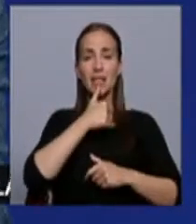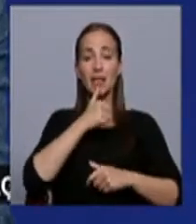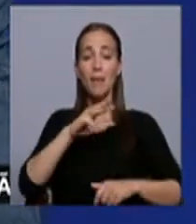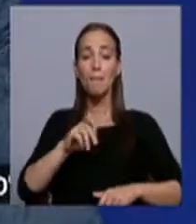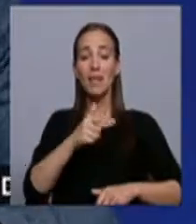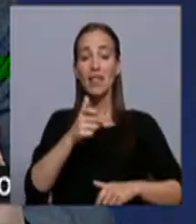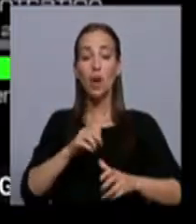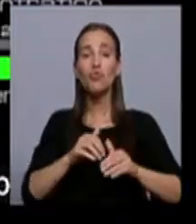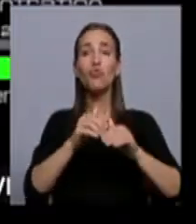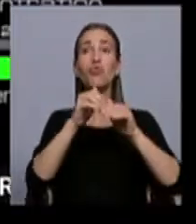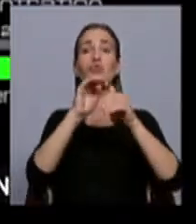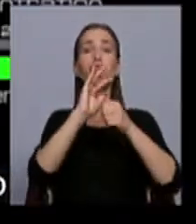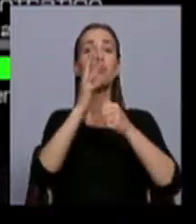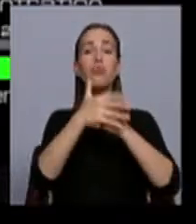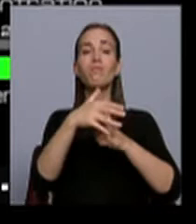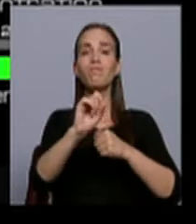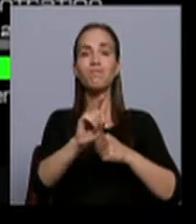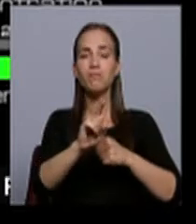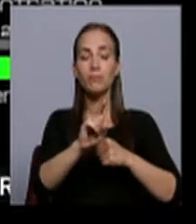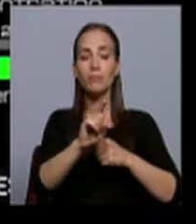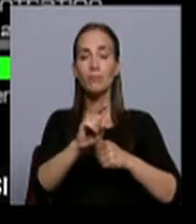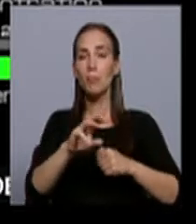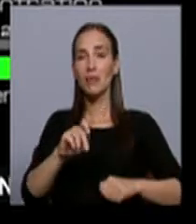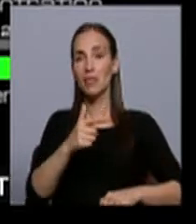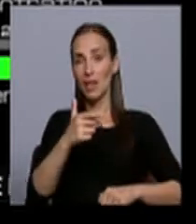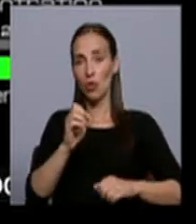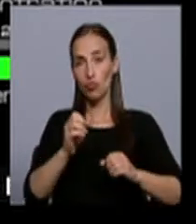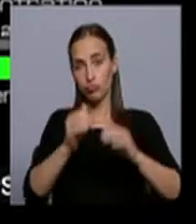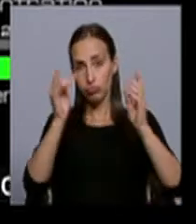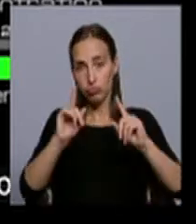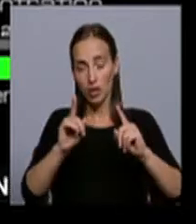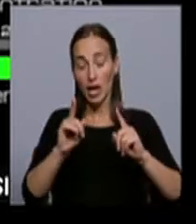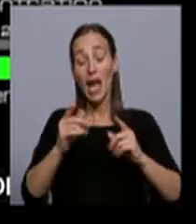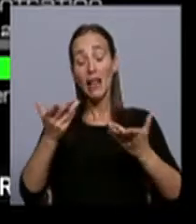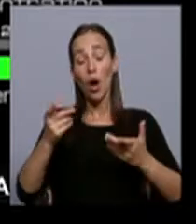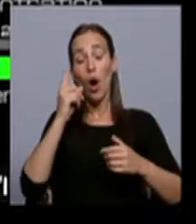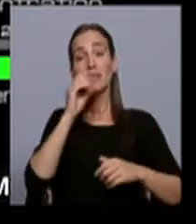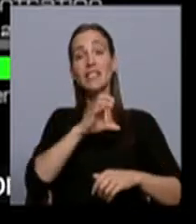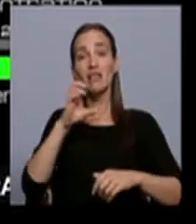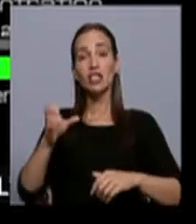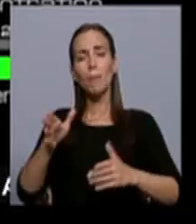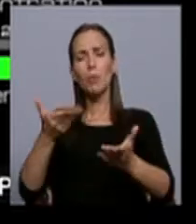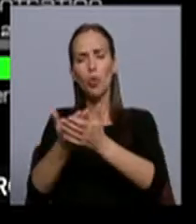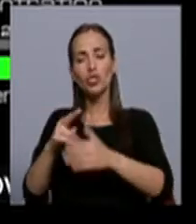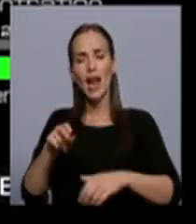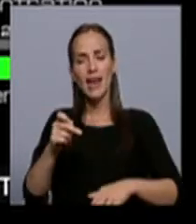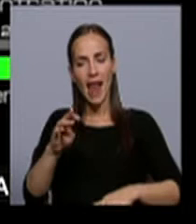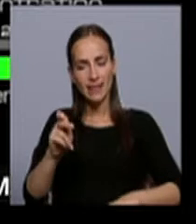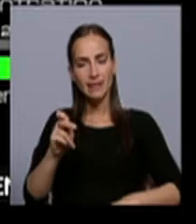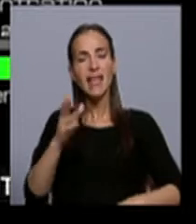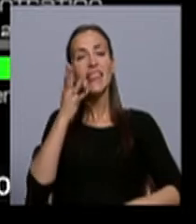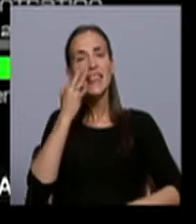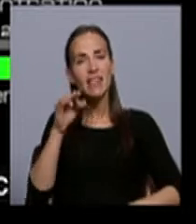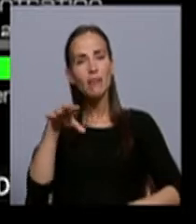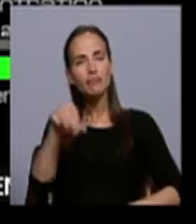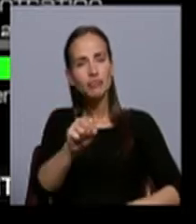o dia e para a interação da luz solar com a atmosfera de Marte, aquele metano não chega à atmosfera de Marte. E, portanto, o que é que